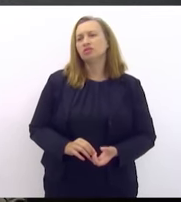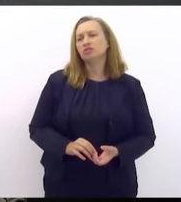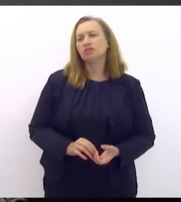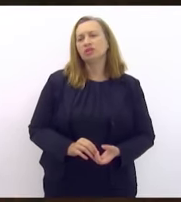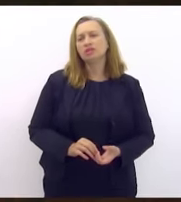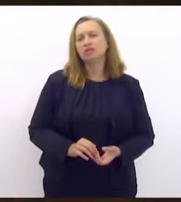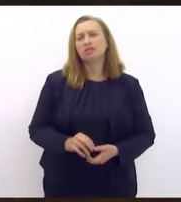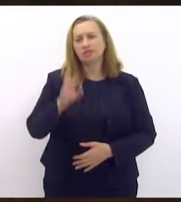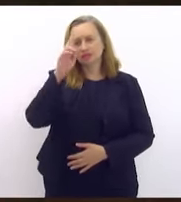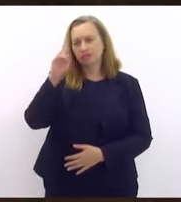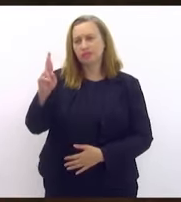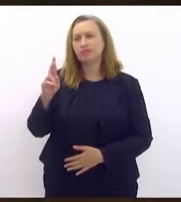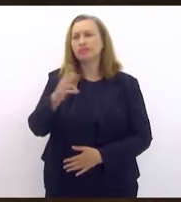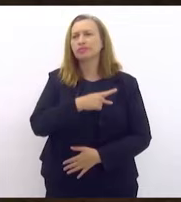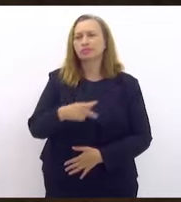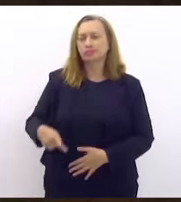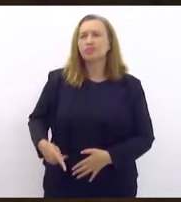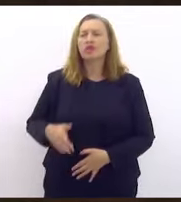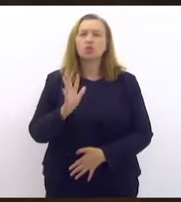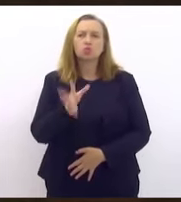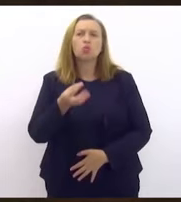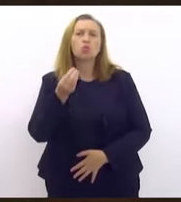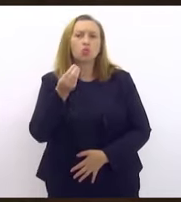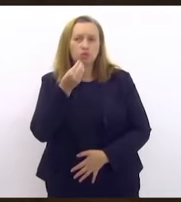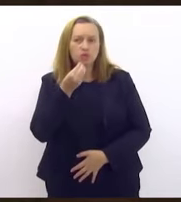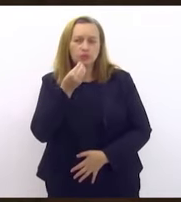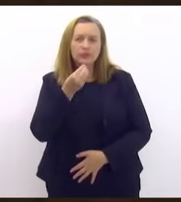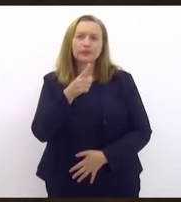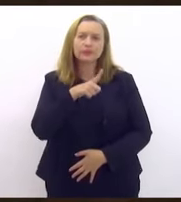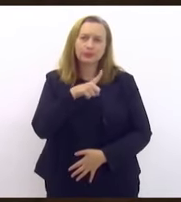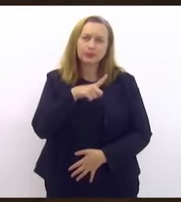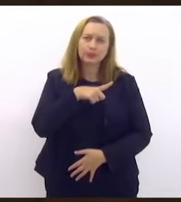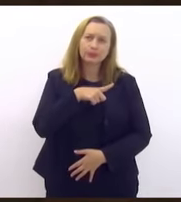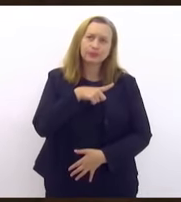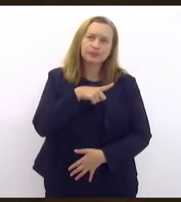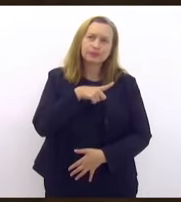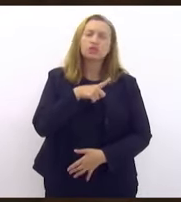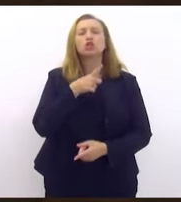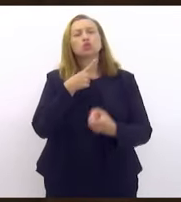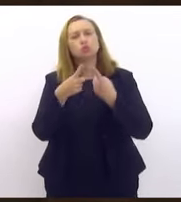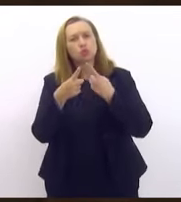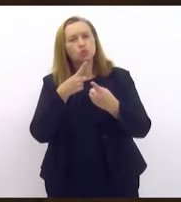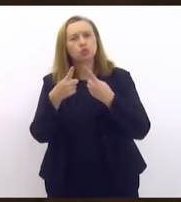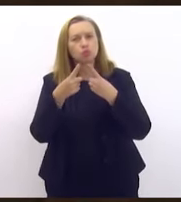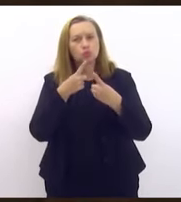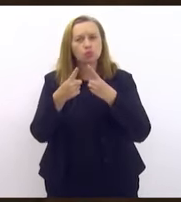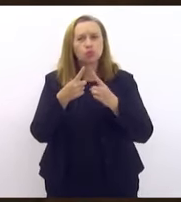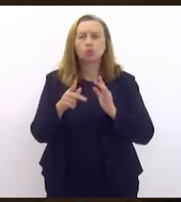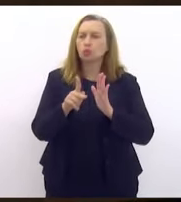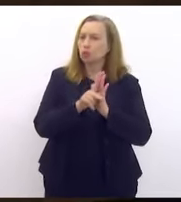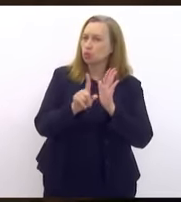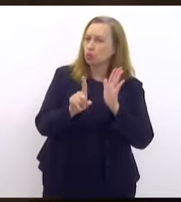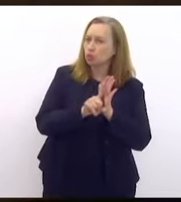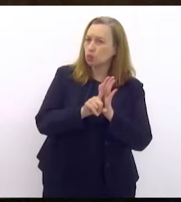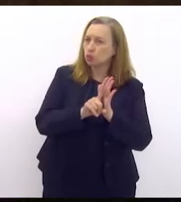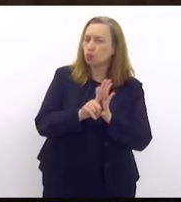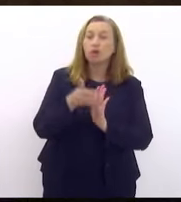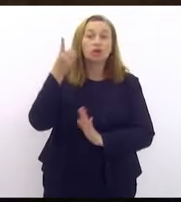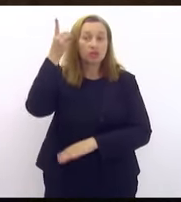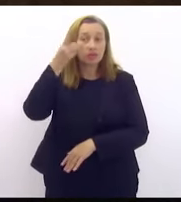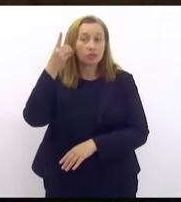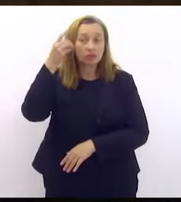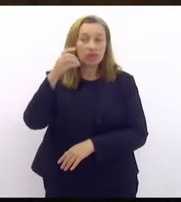Senhora Presidente, já tivemos oportunidade de discutir esse projeto de lei do deputado Carlinhos do